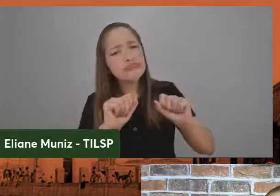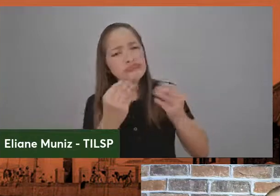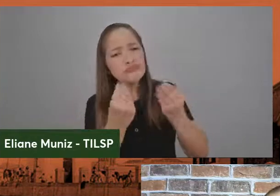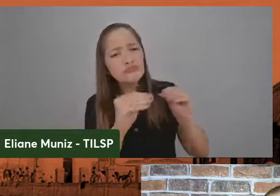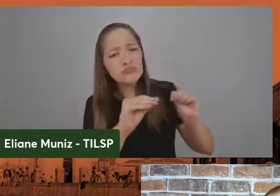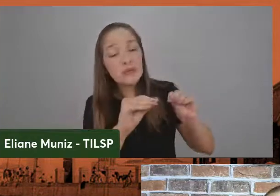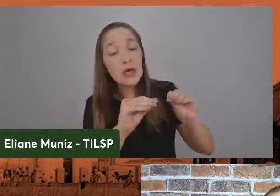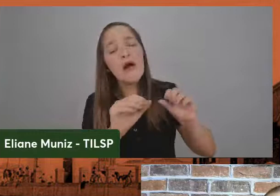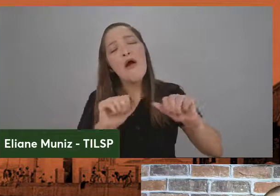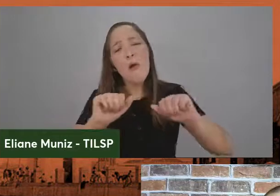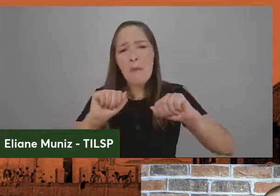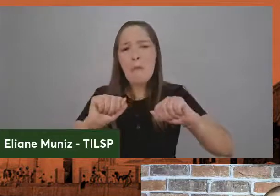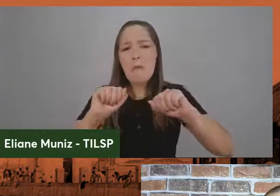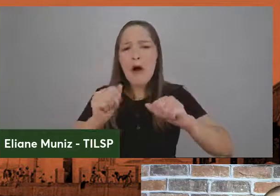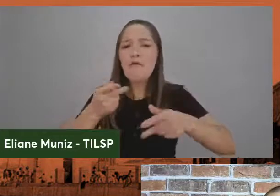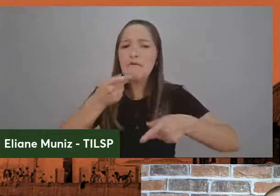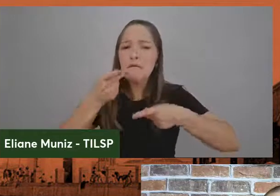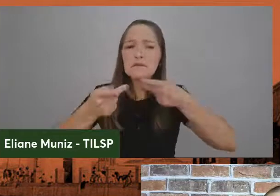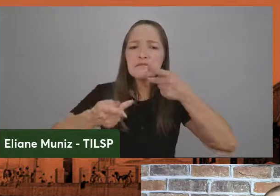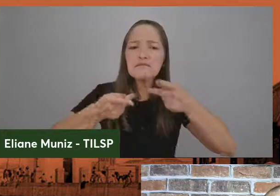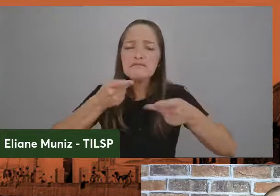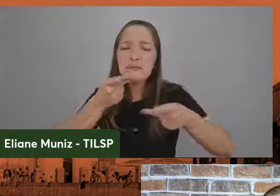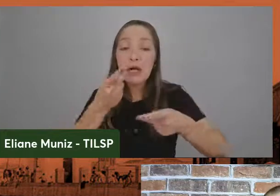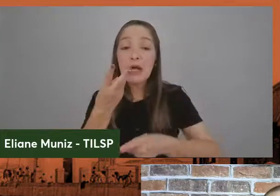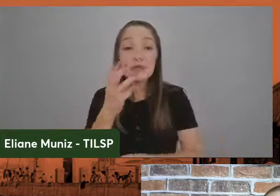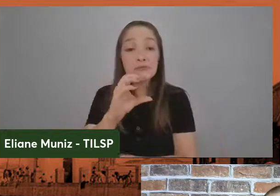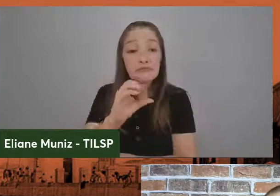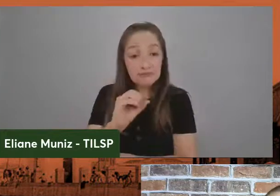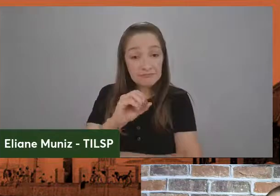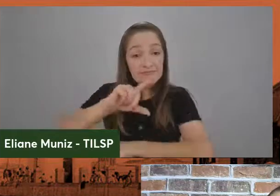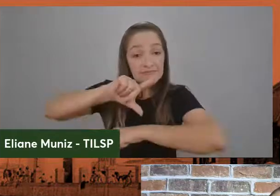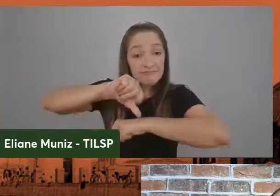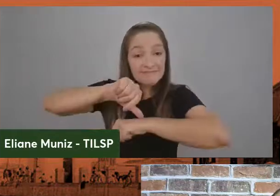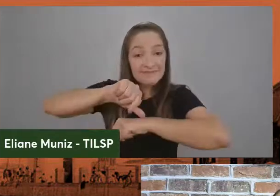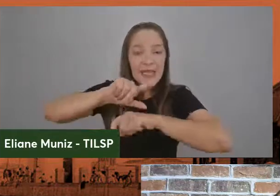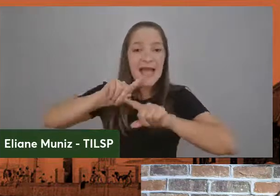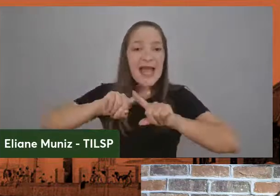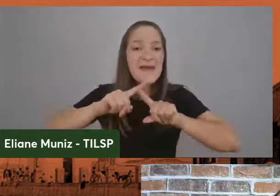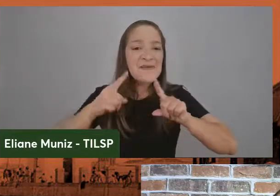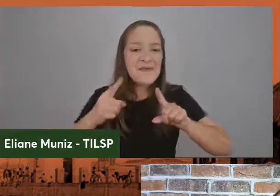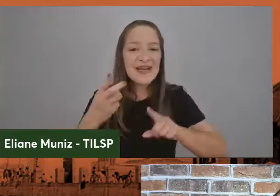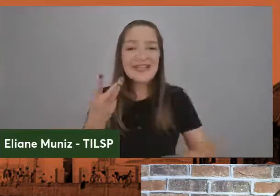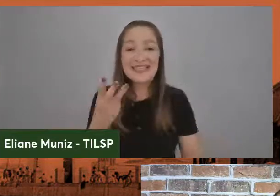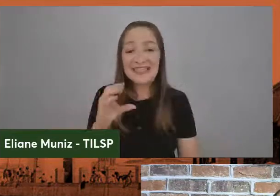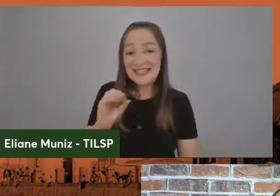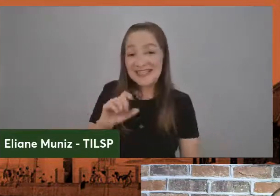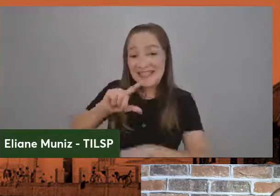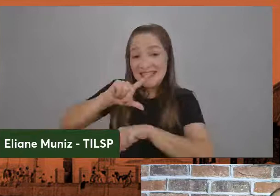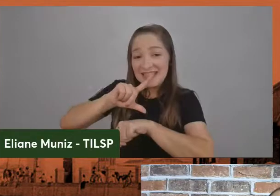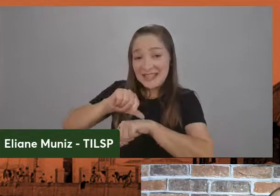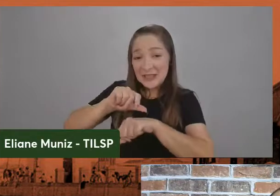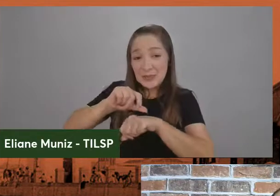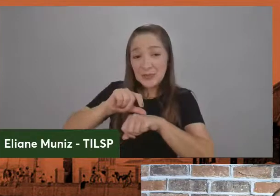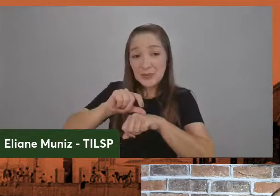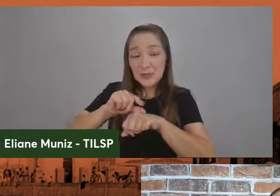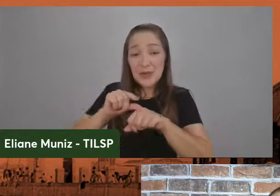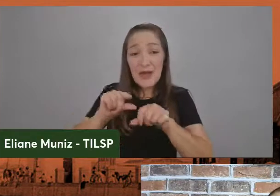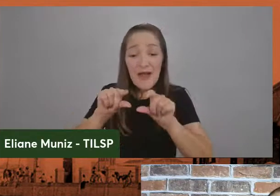alguma coisa, sei lá, falar 30 segundos, mas em 30 segundos eu não consigo escrever meia